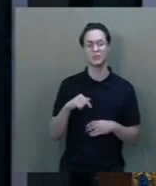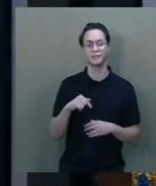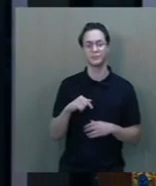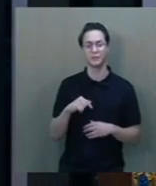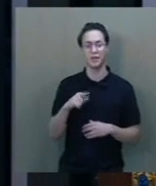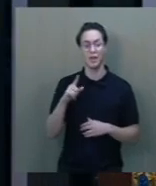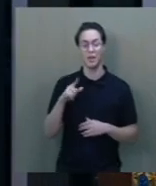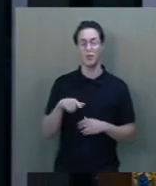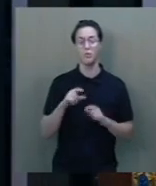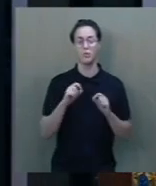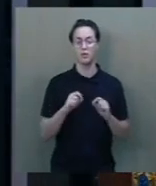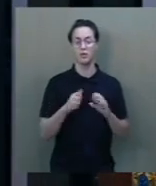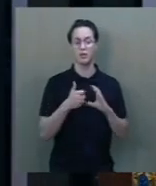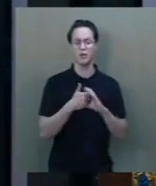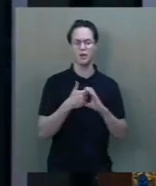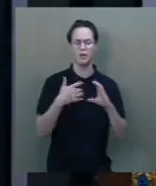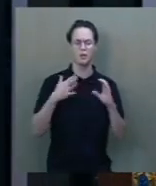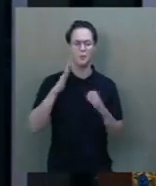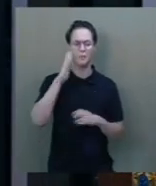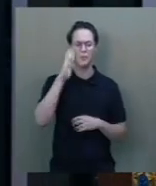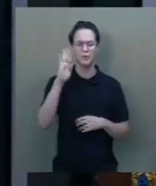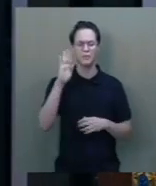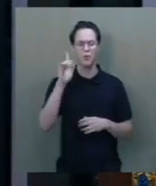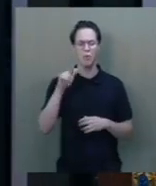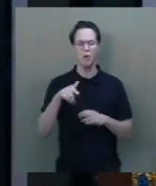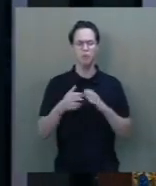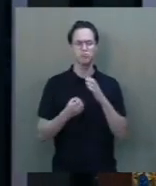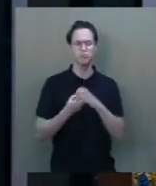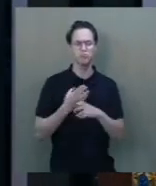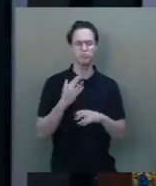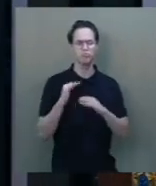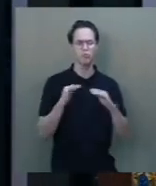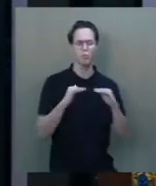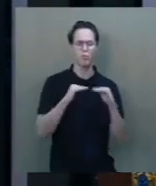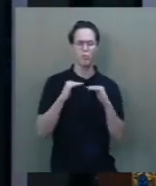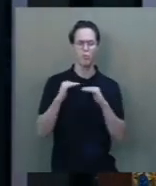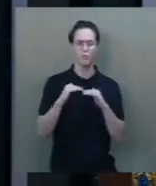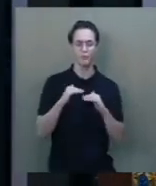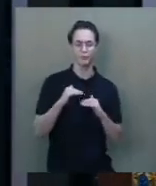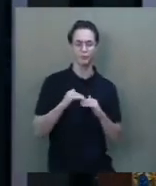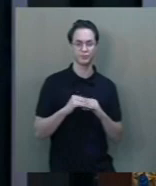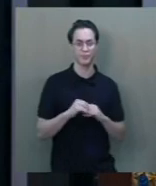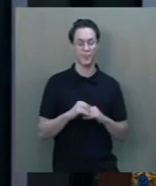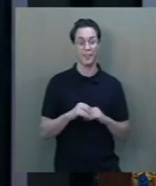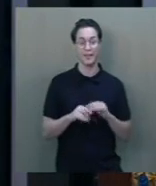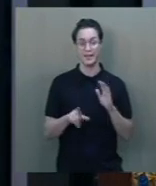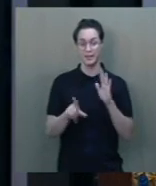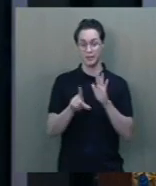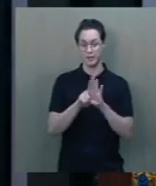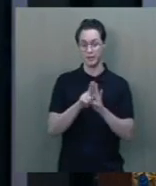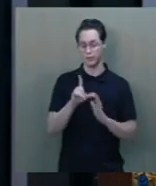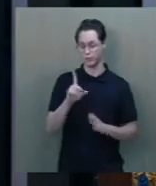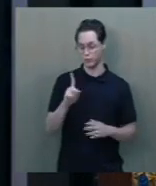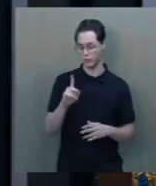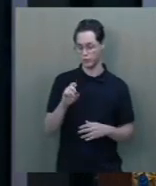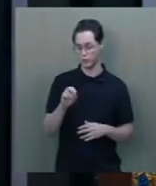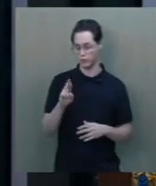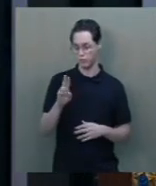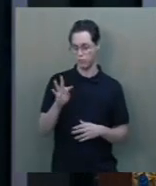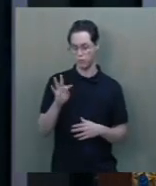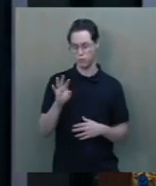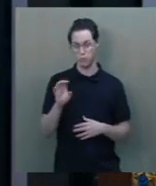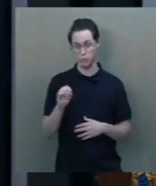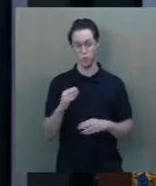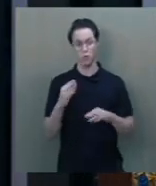a sua característica principal, produzir consensos. A lei dos portos mistos, privado